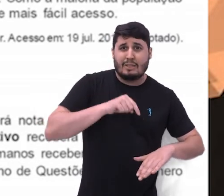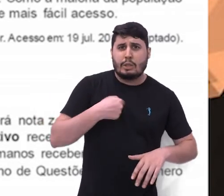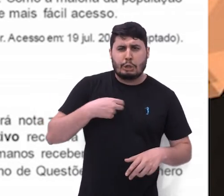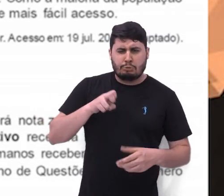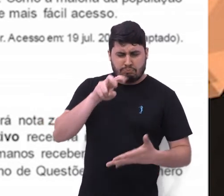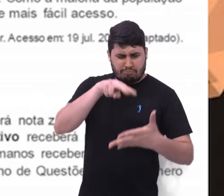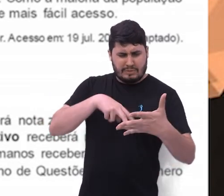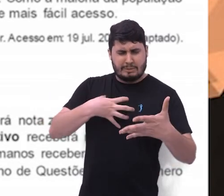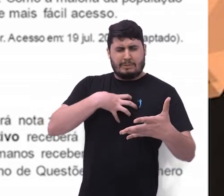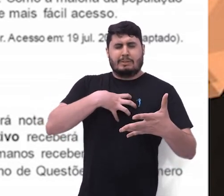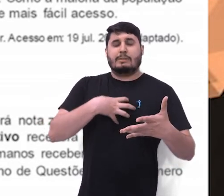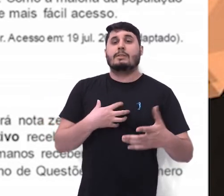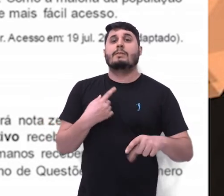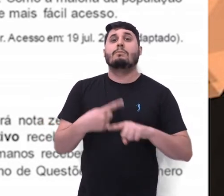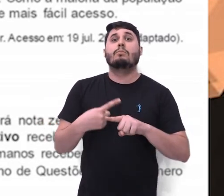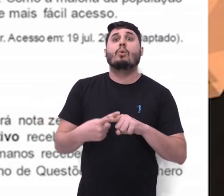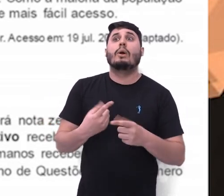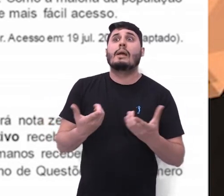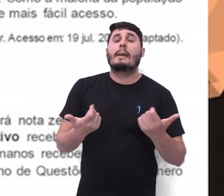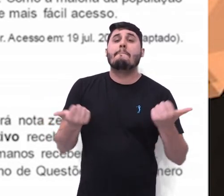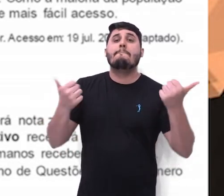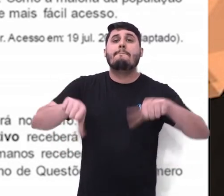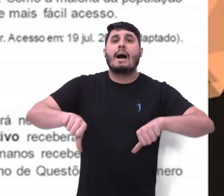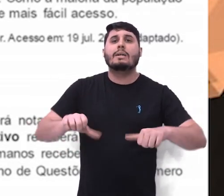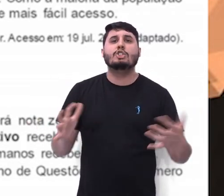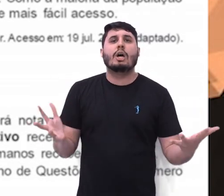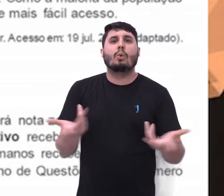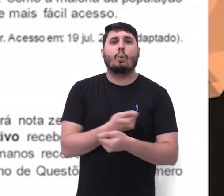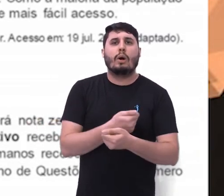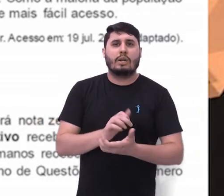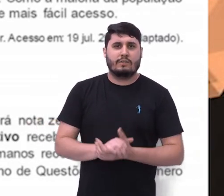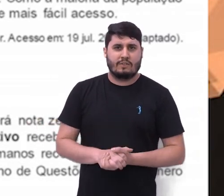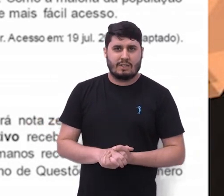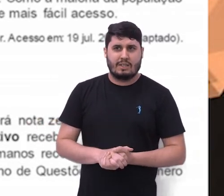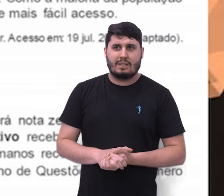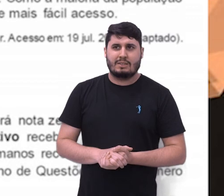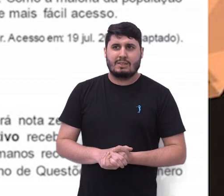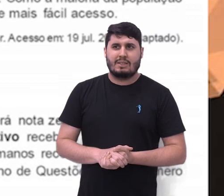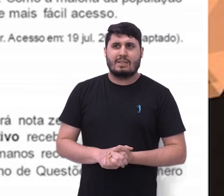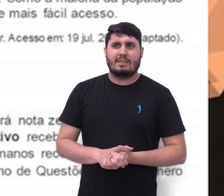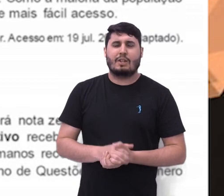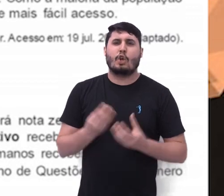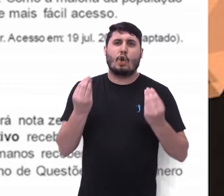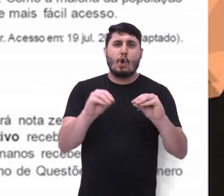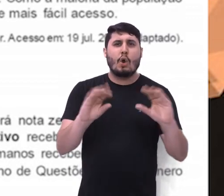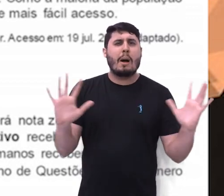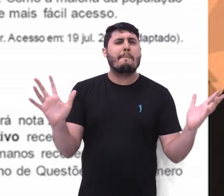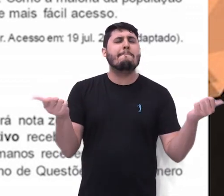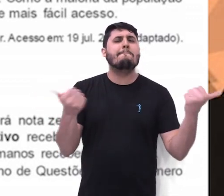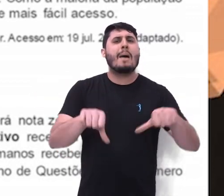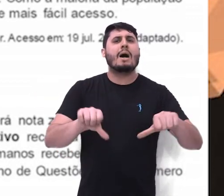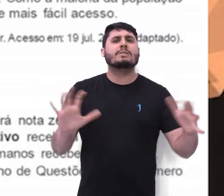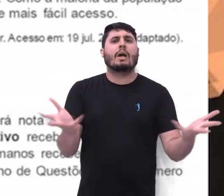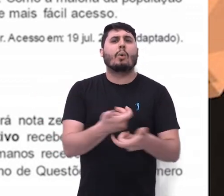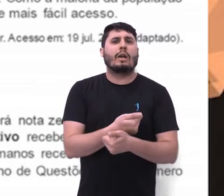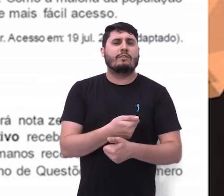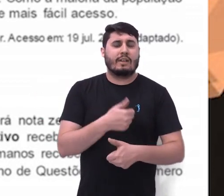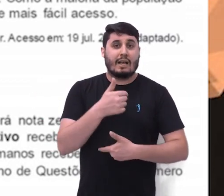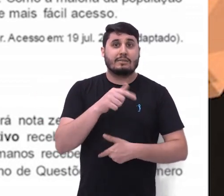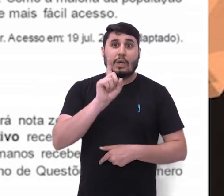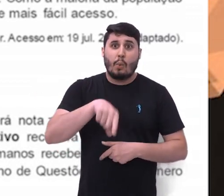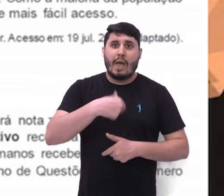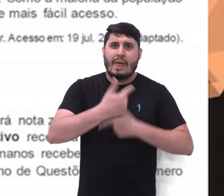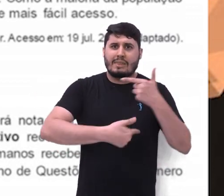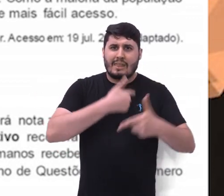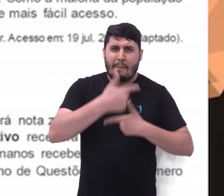sabe? Me dói. Quando diz baixa qualificação e coloca como baixa qualificação